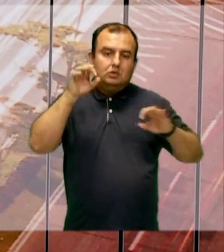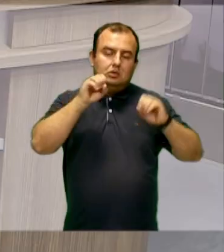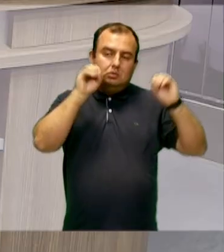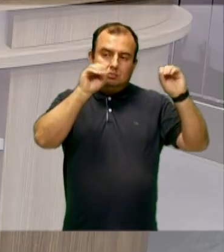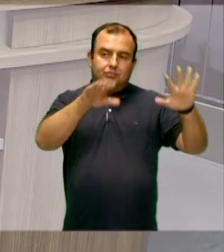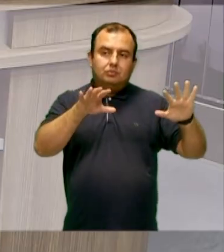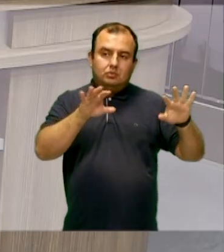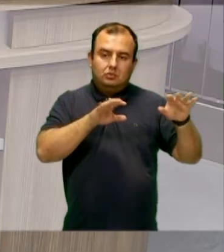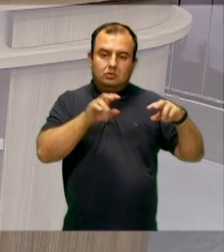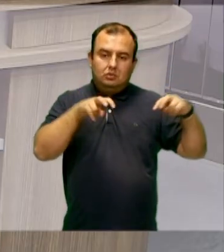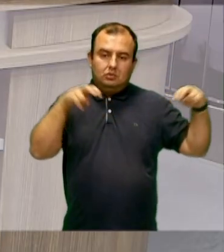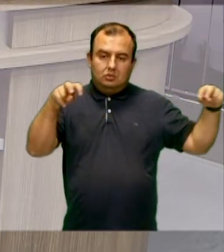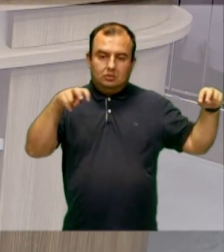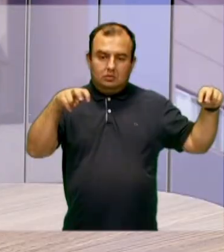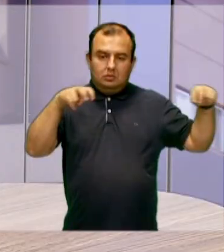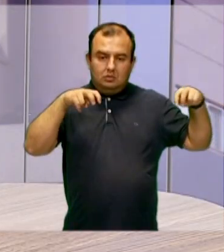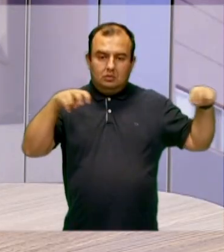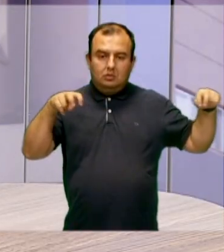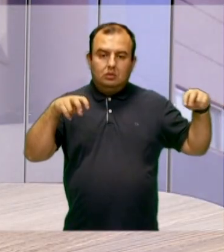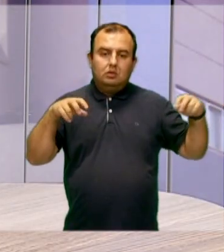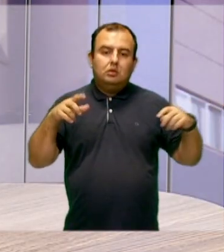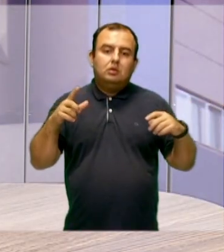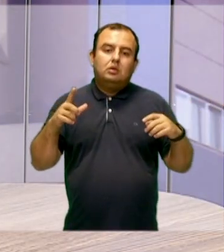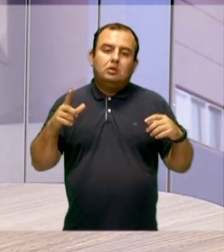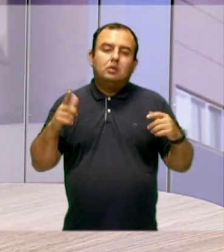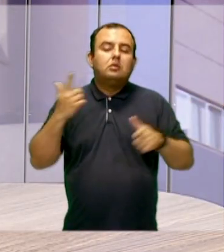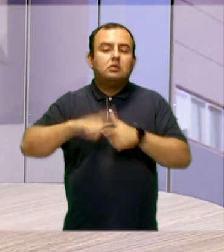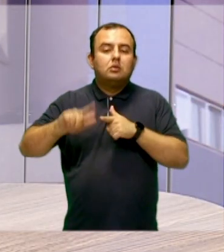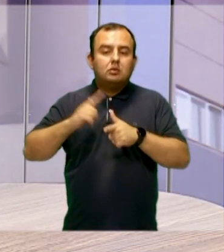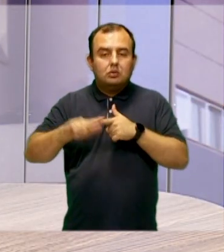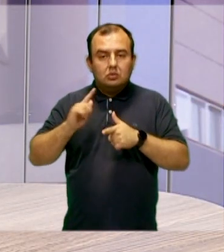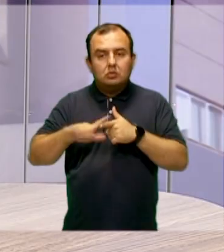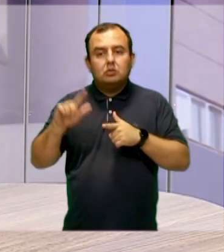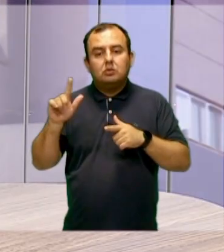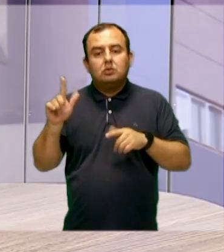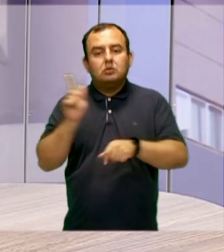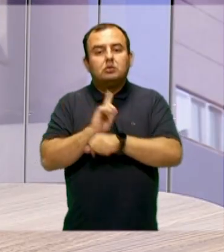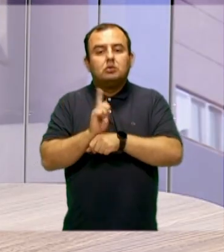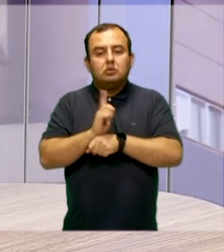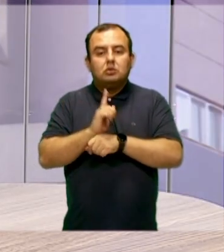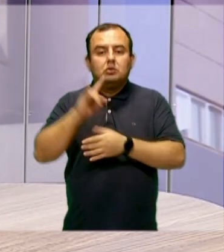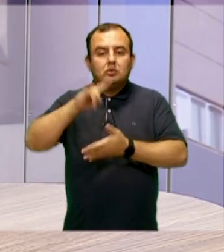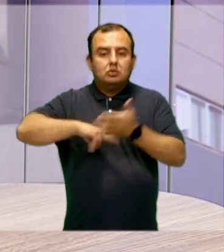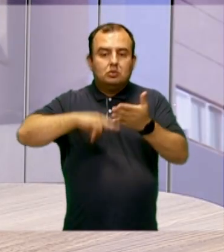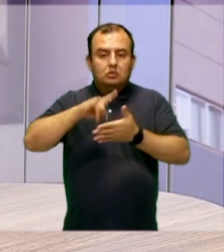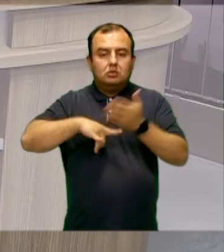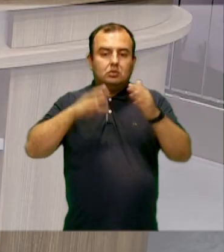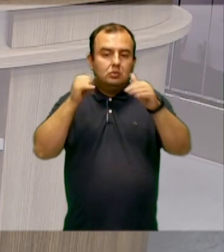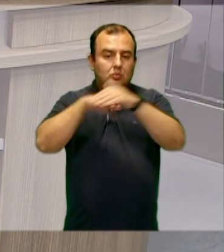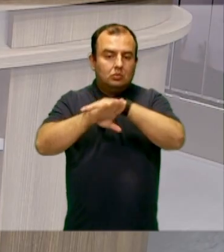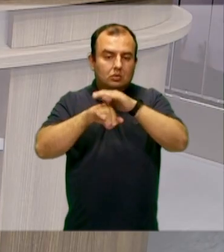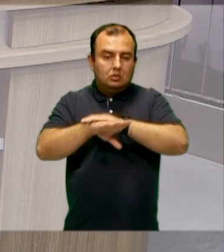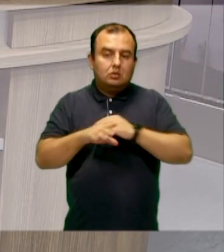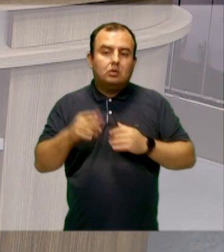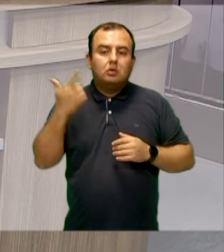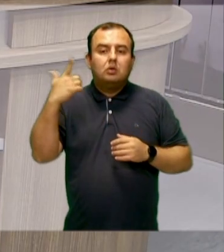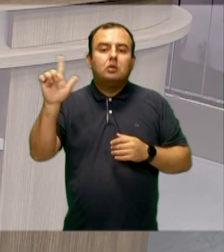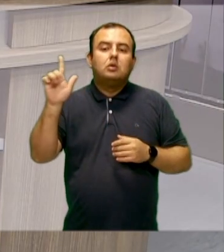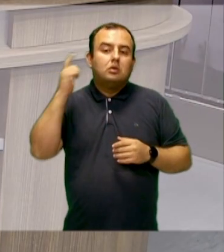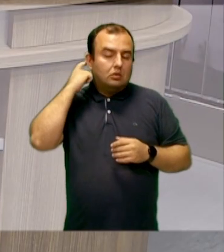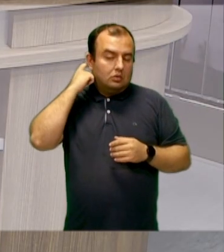projeções. As projeções do lado tinha 2 camarotes, assim. Lá tá... É um outro problema que a gente pode abordar aqui, que é a gestão de documentos. Está sendo usado de arquivo. Que é um